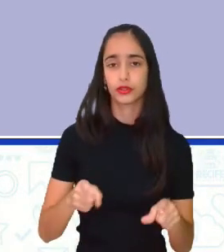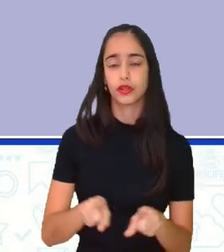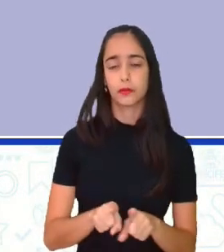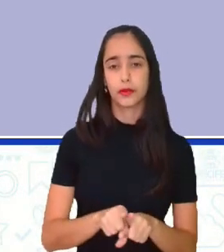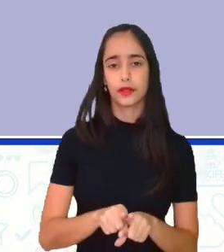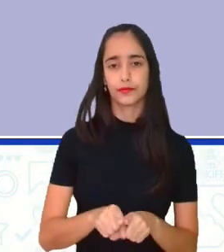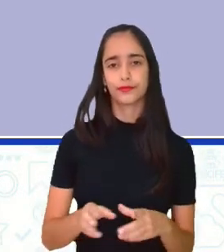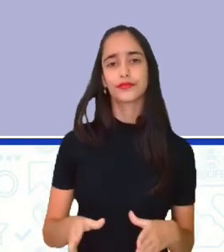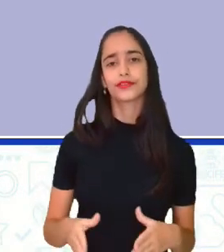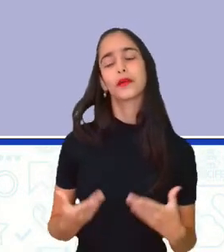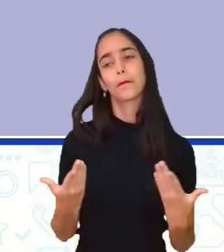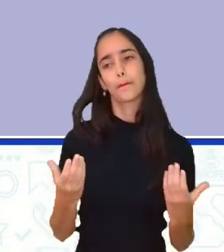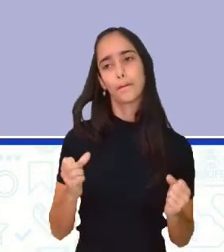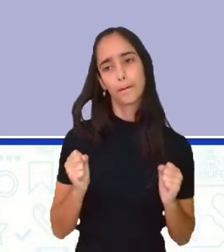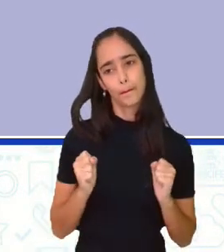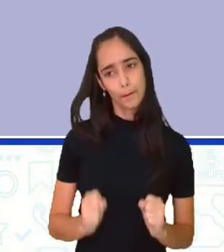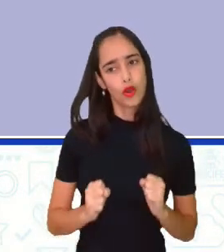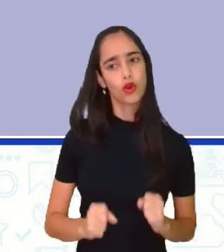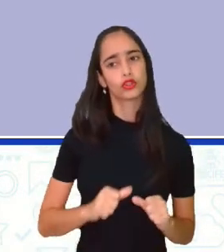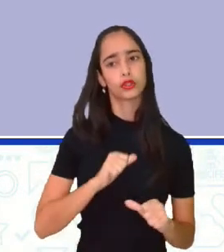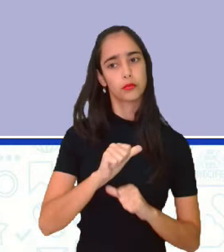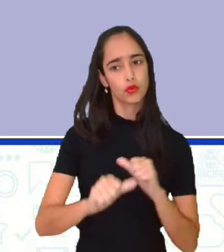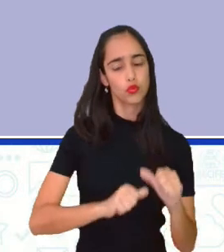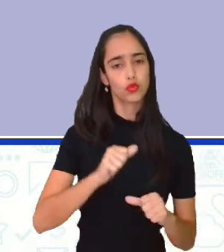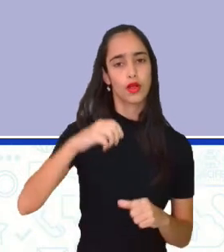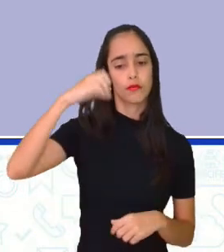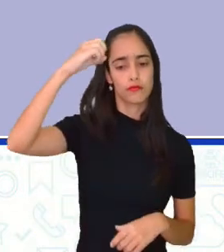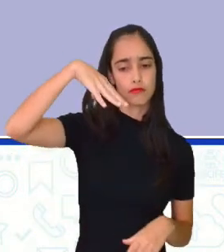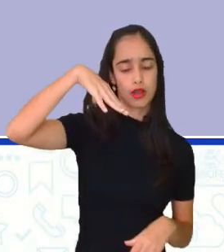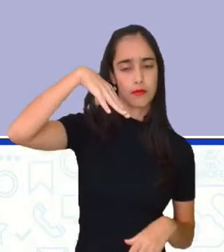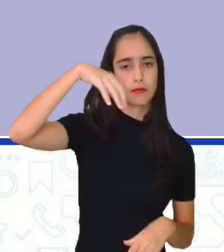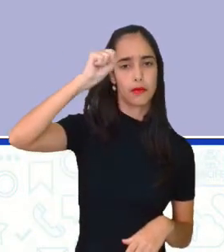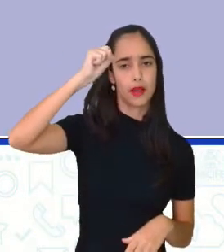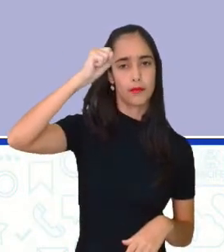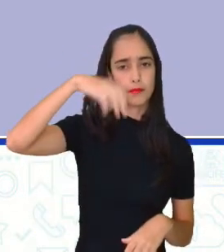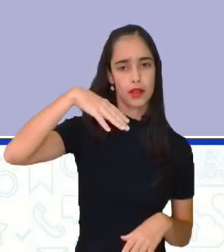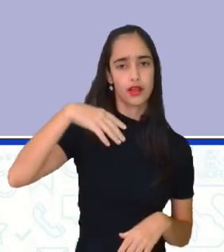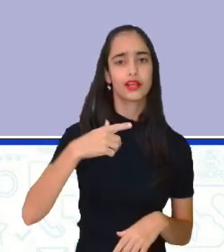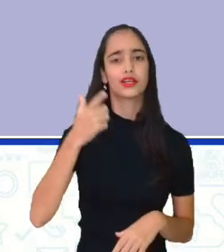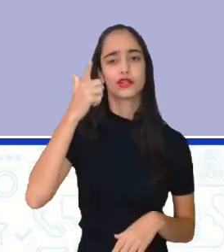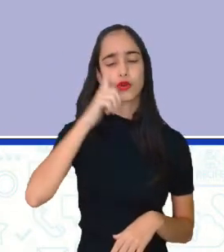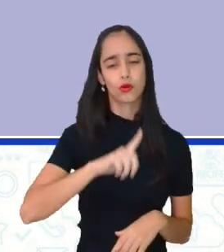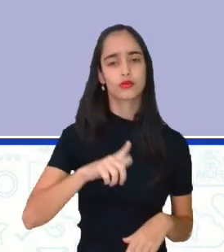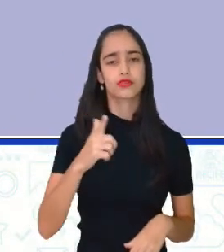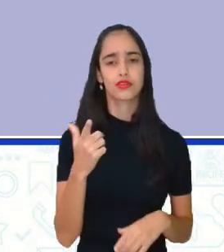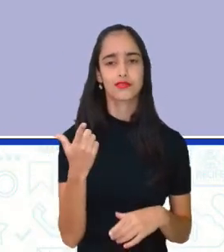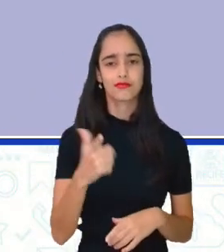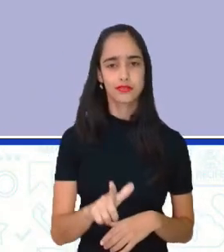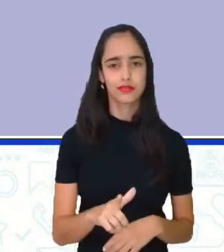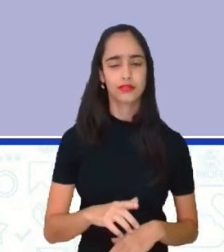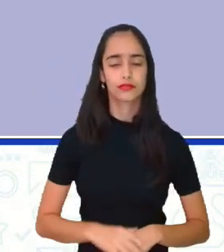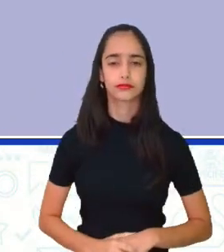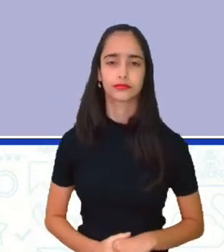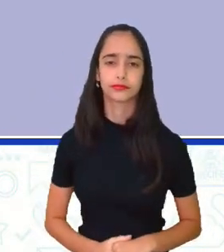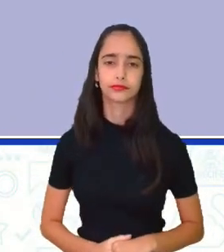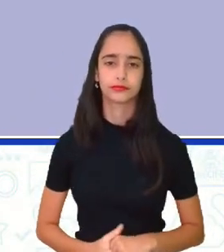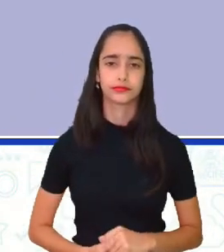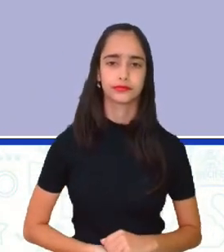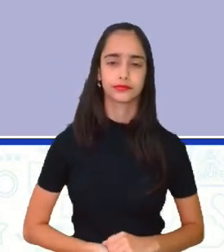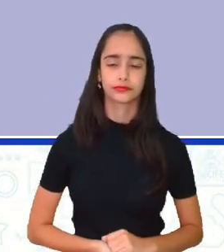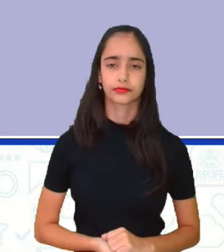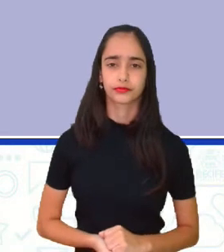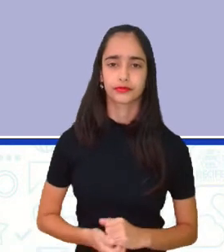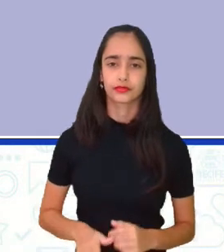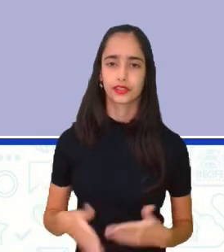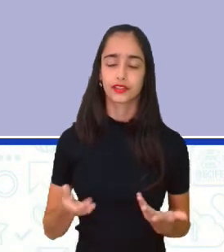troca-se e a lâmpada volta a acender. Eu acho que você já passou por isso aí, quem tem automóvel aí. Então, vocês veem aí que